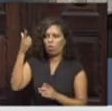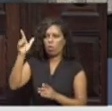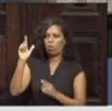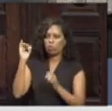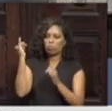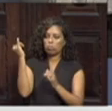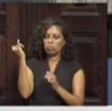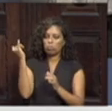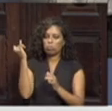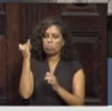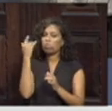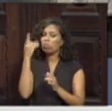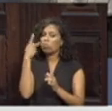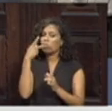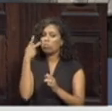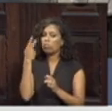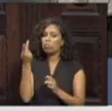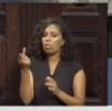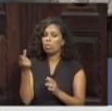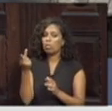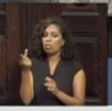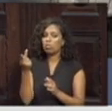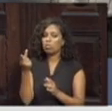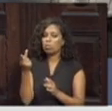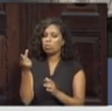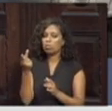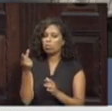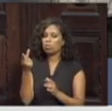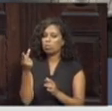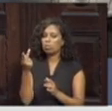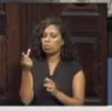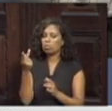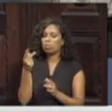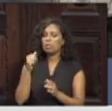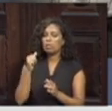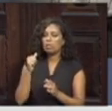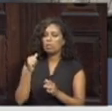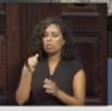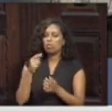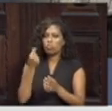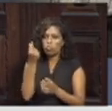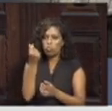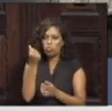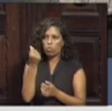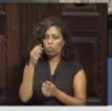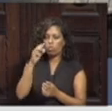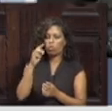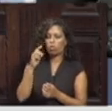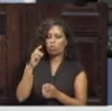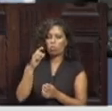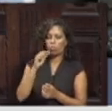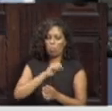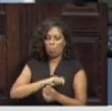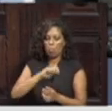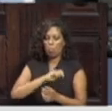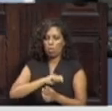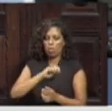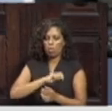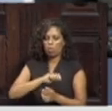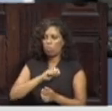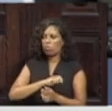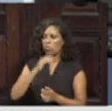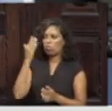mês, eu também... Esse mês seria o 5º dia útil e já há um atraso, seria importante. Mas aí a certidão da empresa. Certidão nada consta. Mas aí